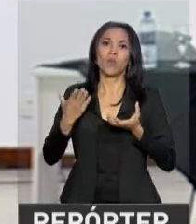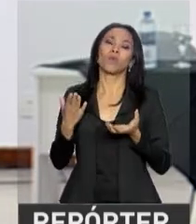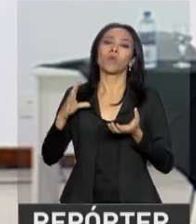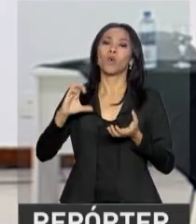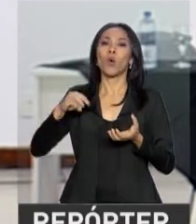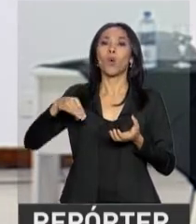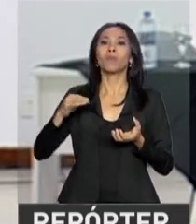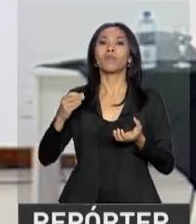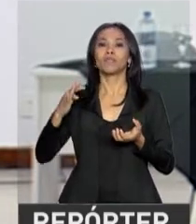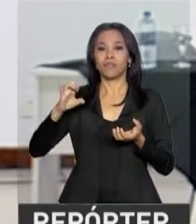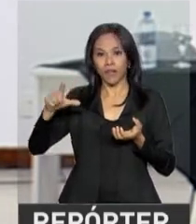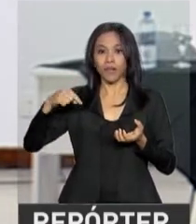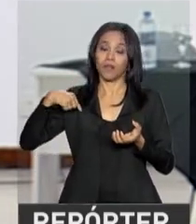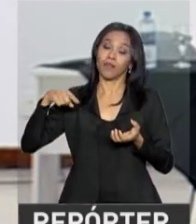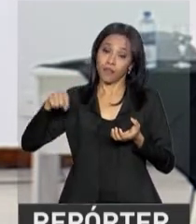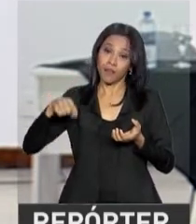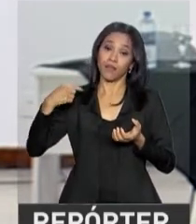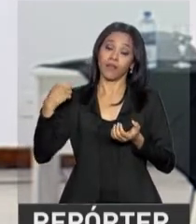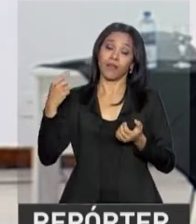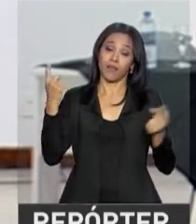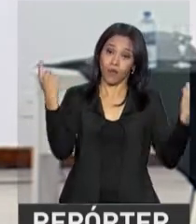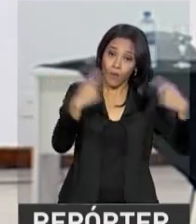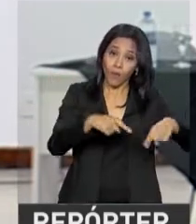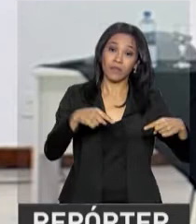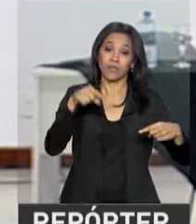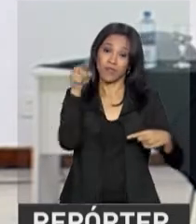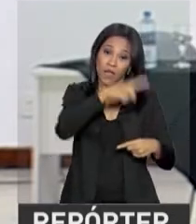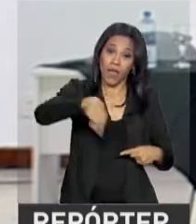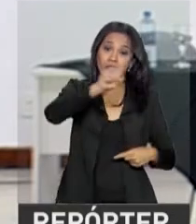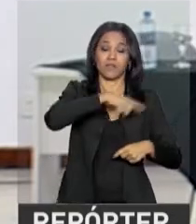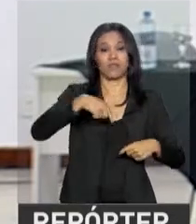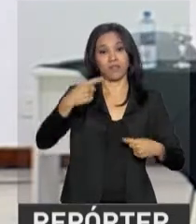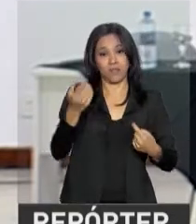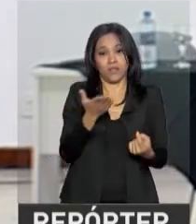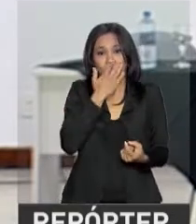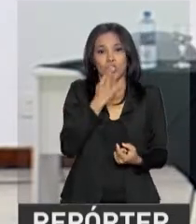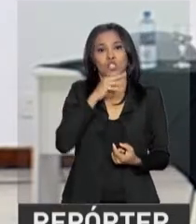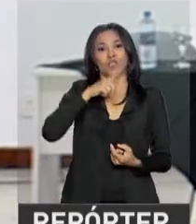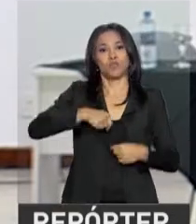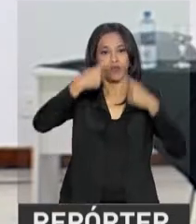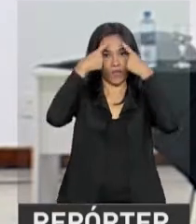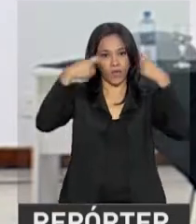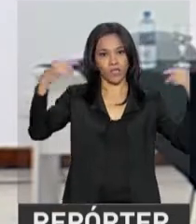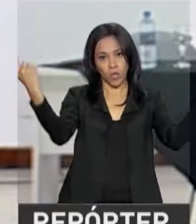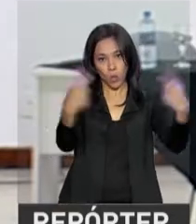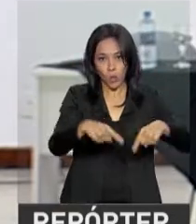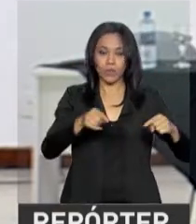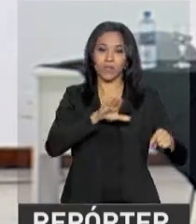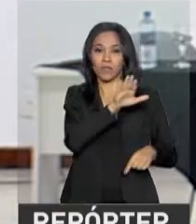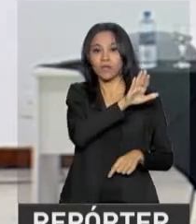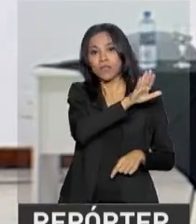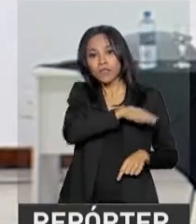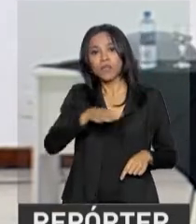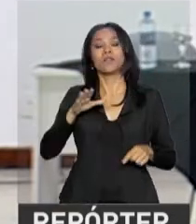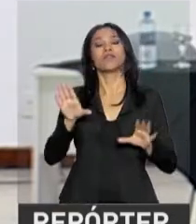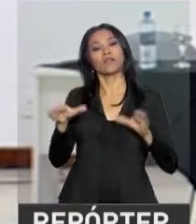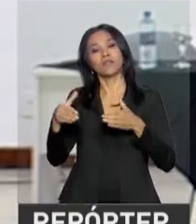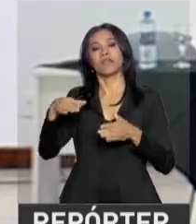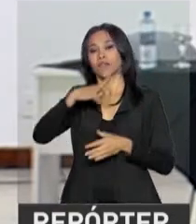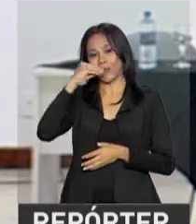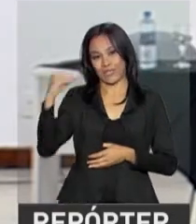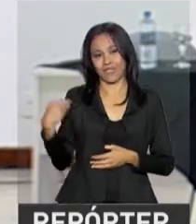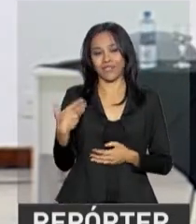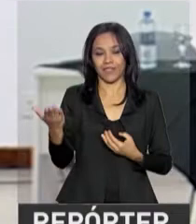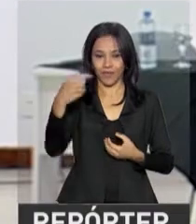contra crianças e adolescentes sentes os detalhes deste estudo você confere durante a programação da rbr